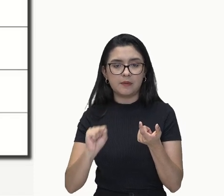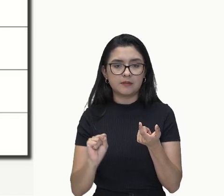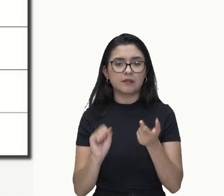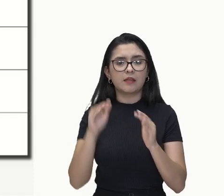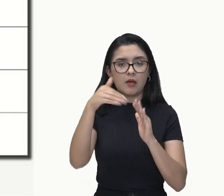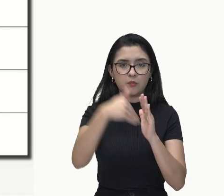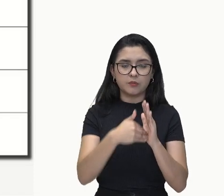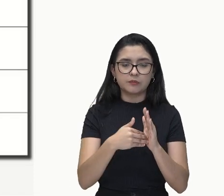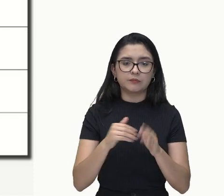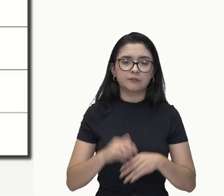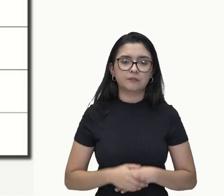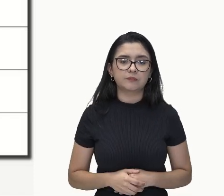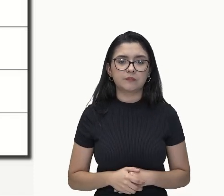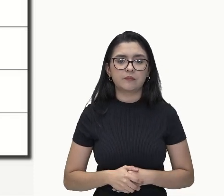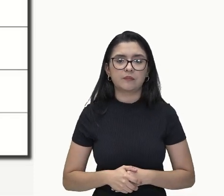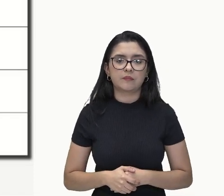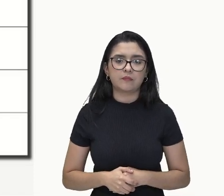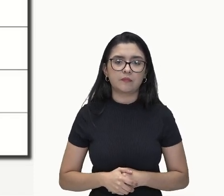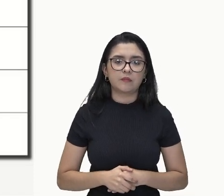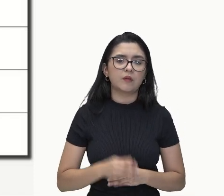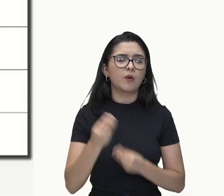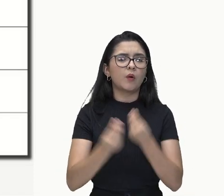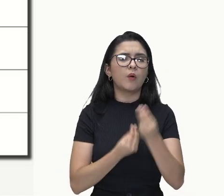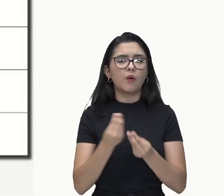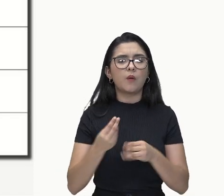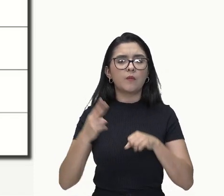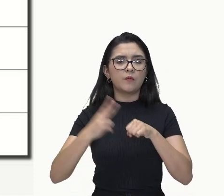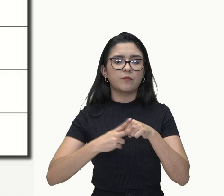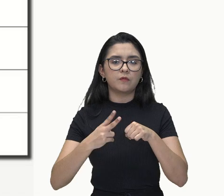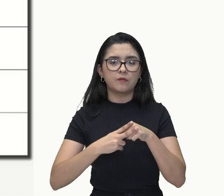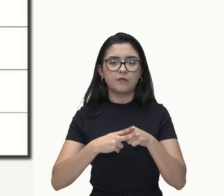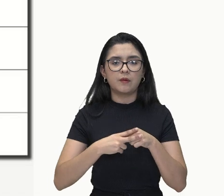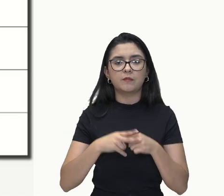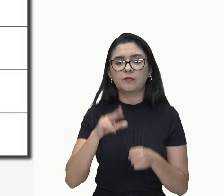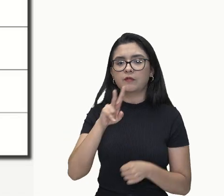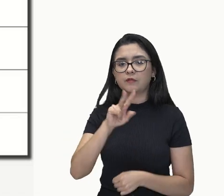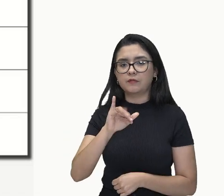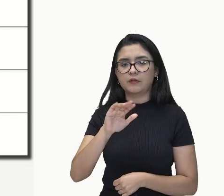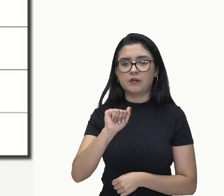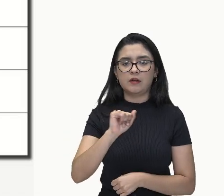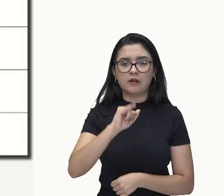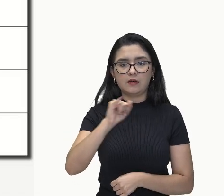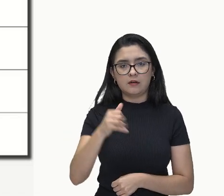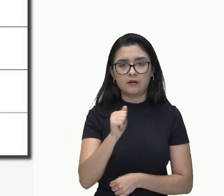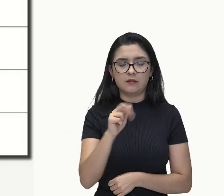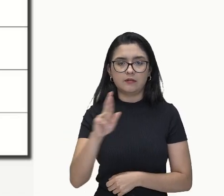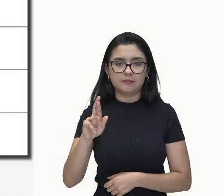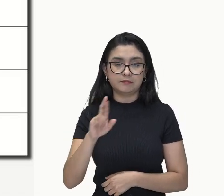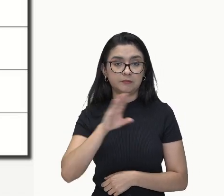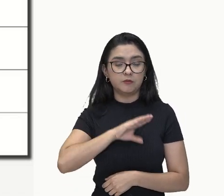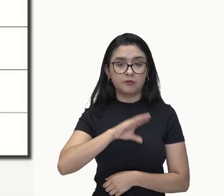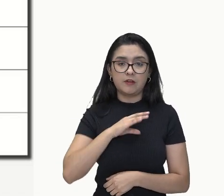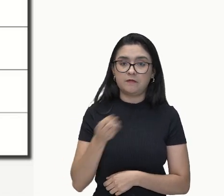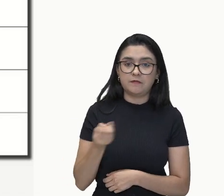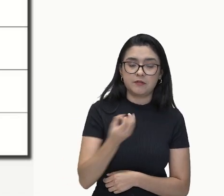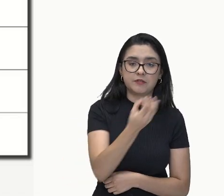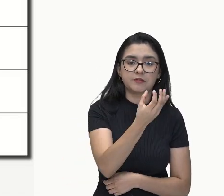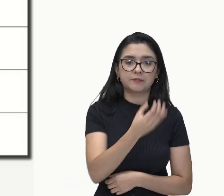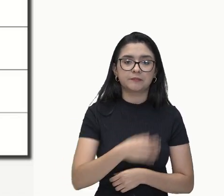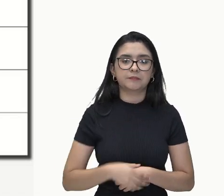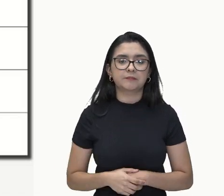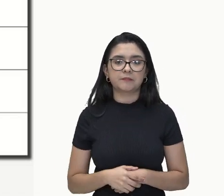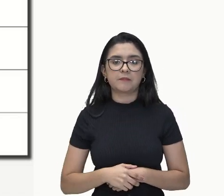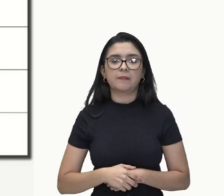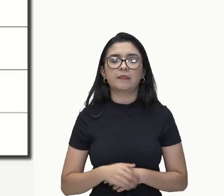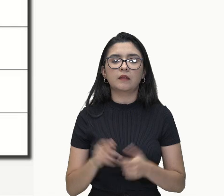como é que vai ficar o verbo viajar, que em português é o verbo viajar? Fácil. A terminação é AR, então qual